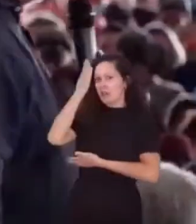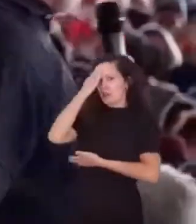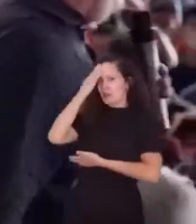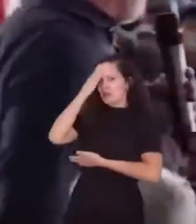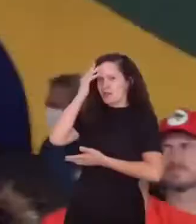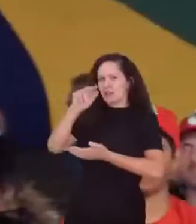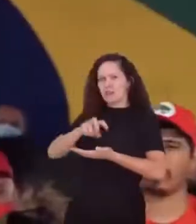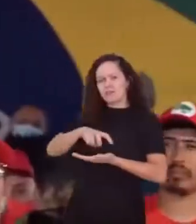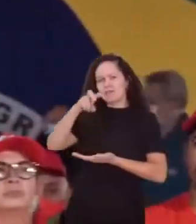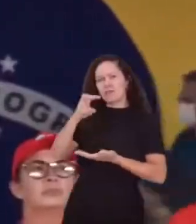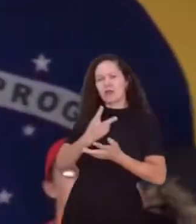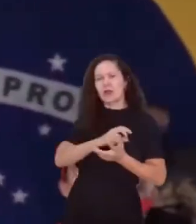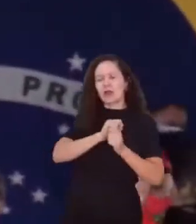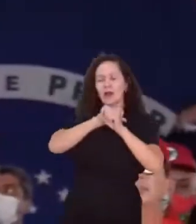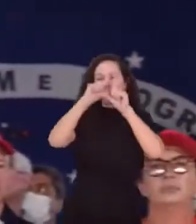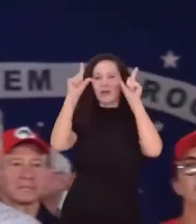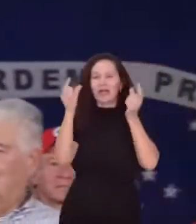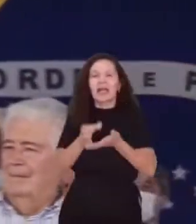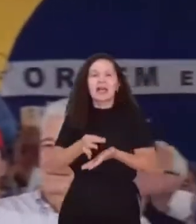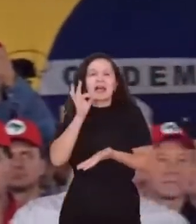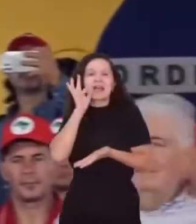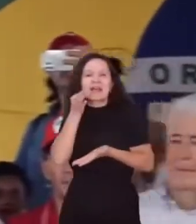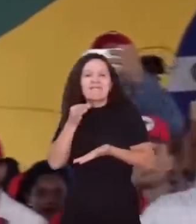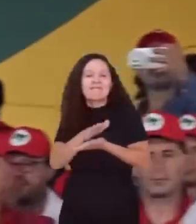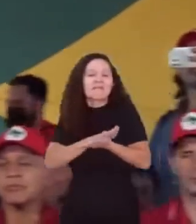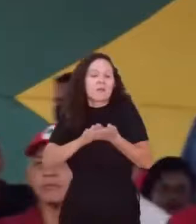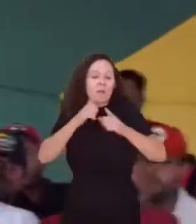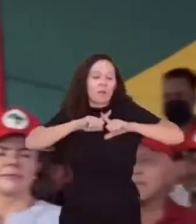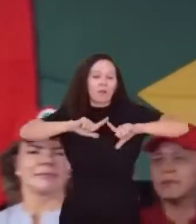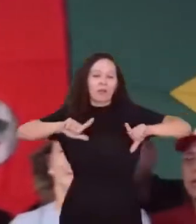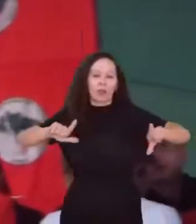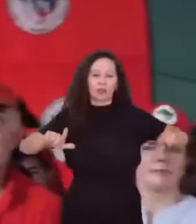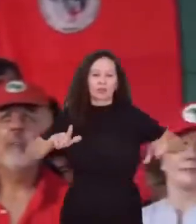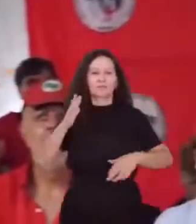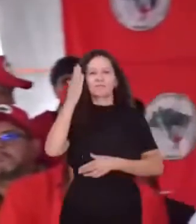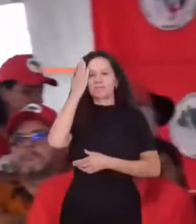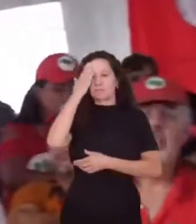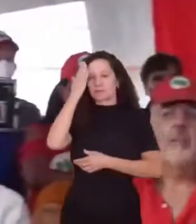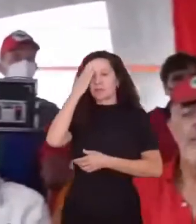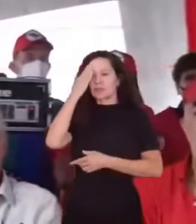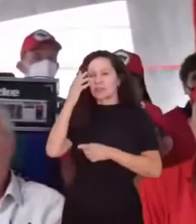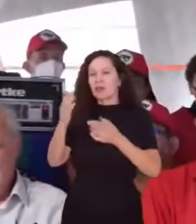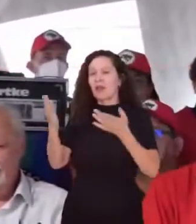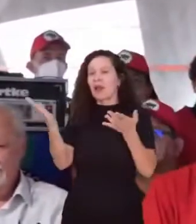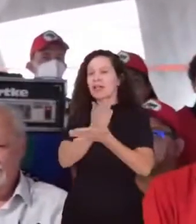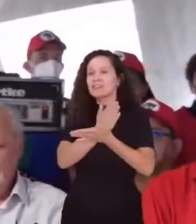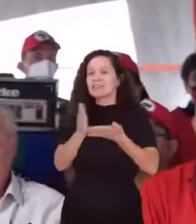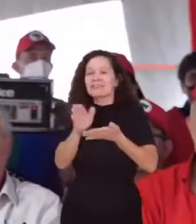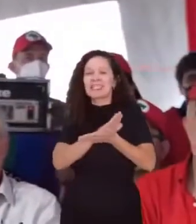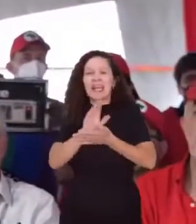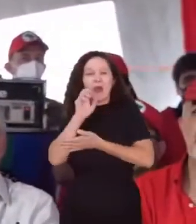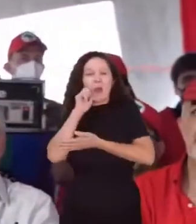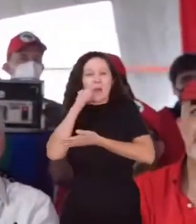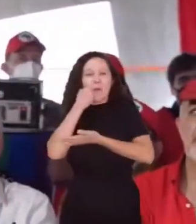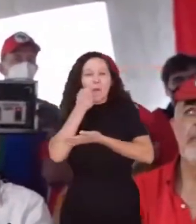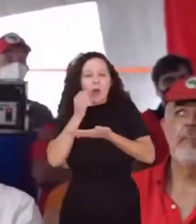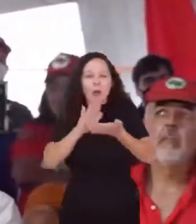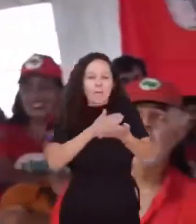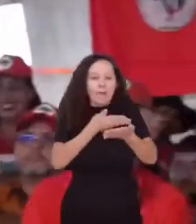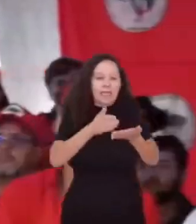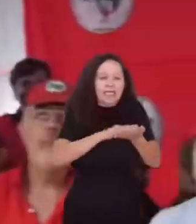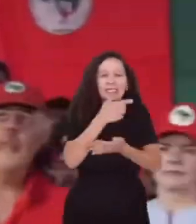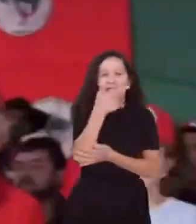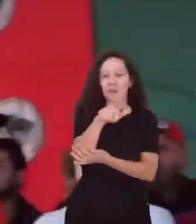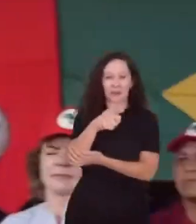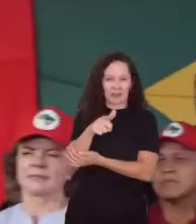ter café para tomar. Eu sei o que é, às vezes, não ter nem manteiga para passar no pão. Eu sei o que é